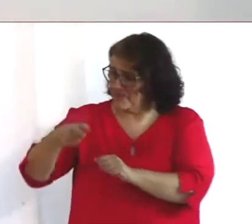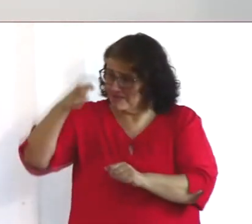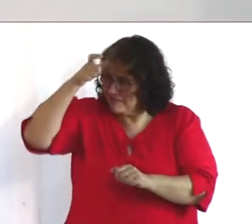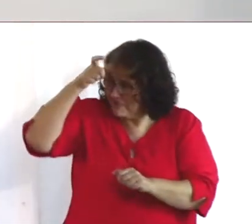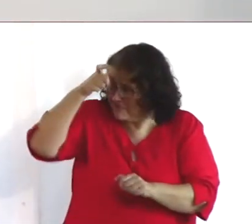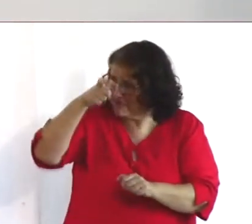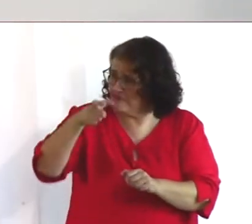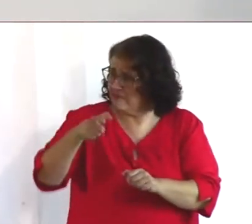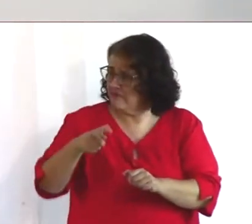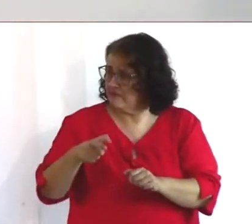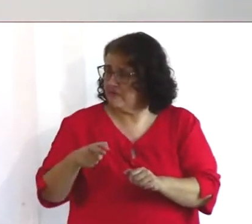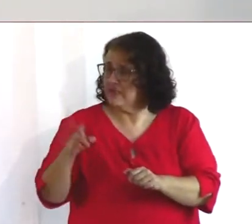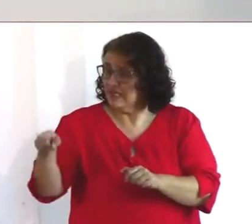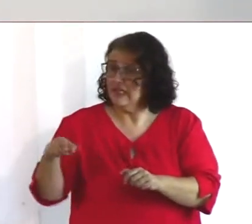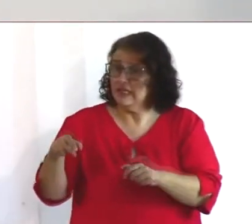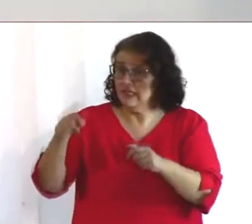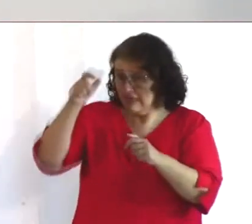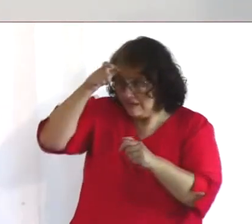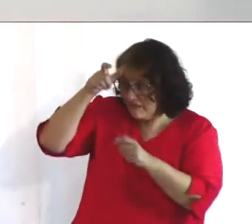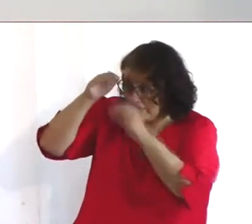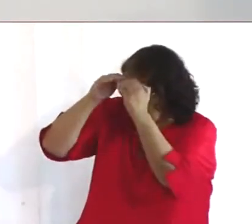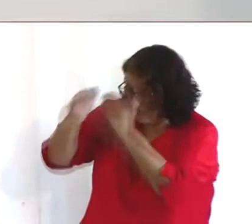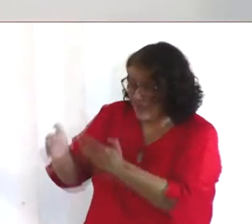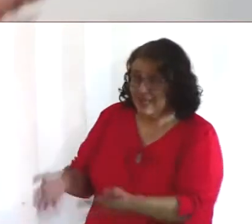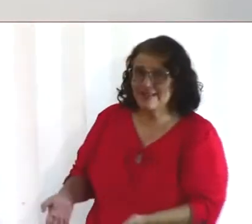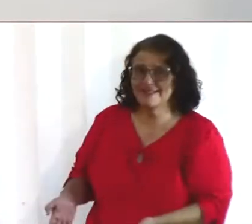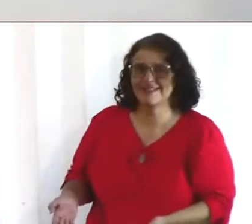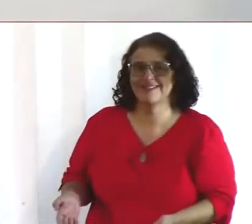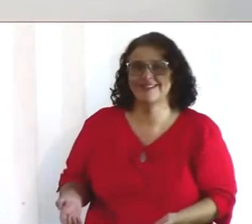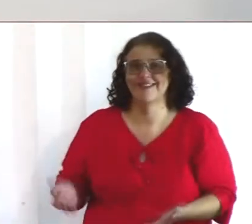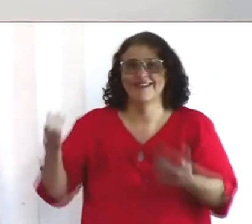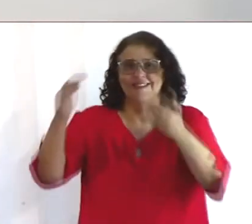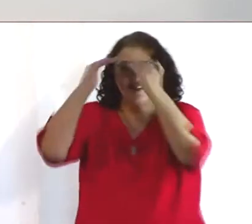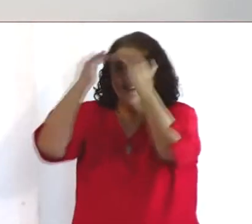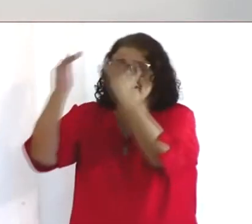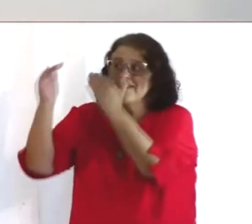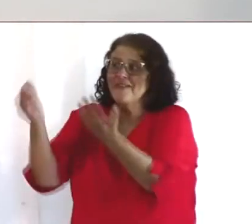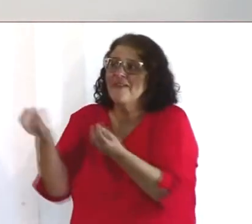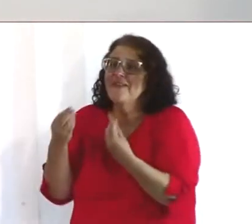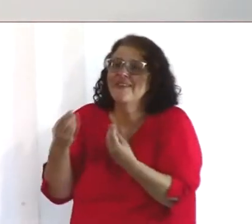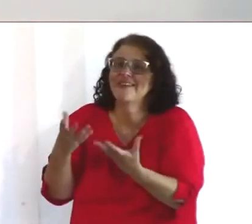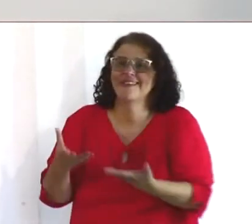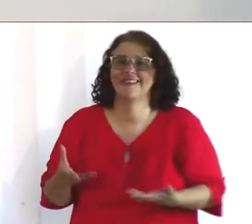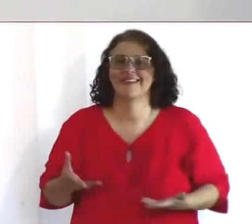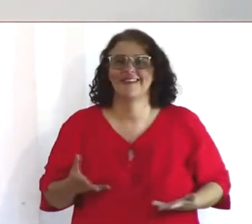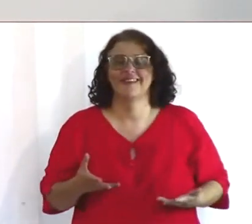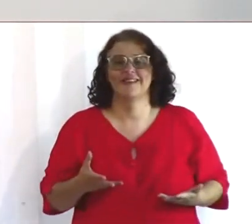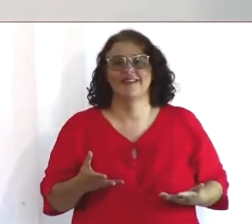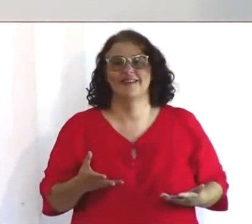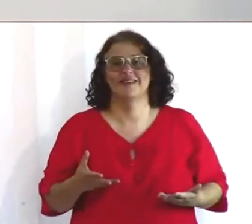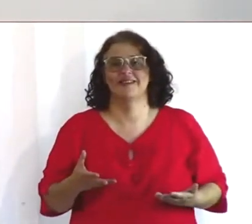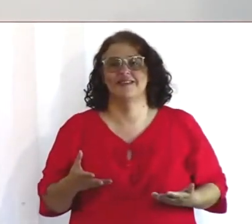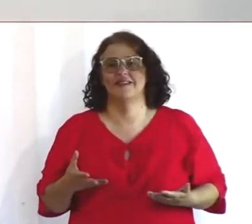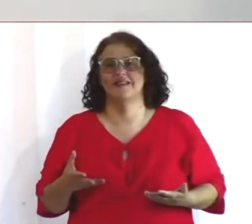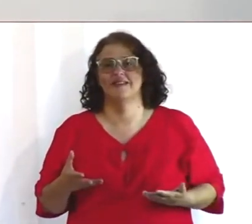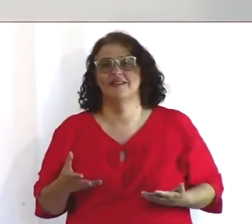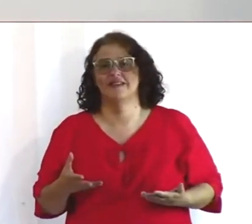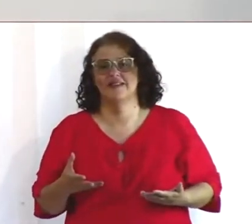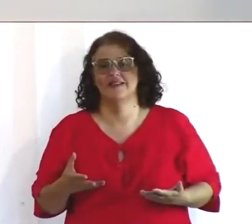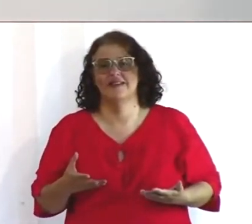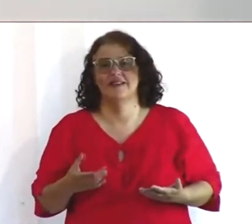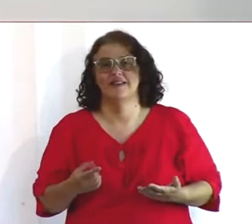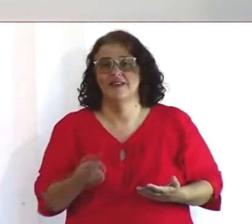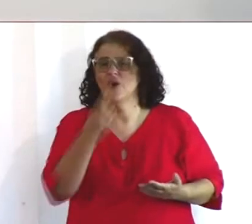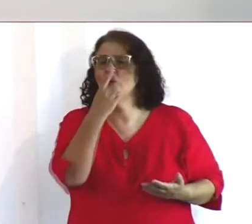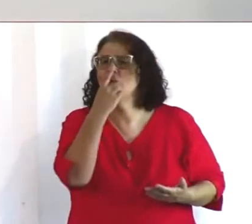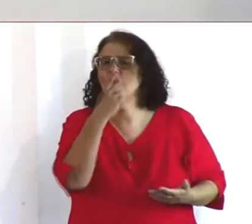eles obedecem, provavelmente, porque muitos faziam isso em outras circunstâncias, mas parece que os espíritos imundos não obedeciam muito. Mas agora, a